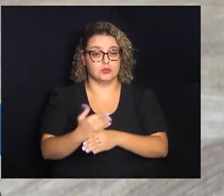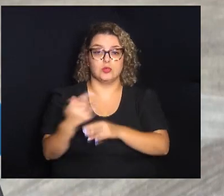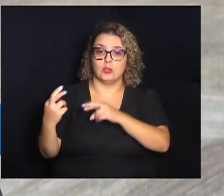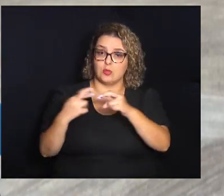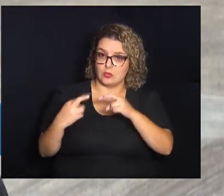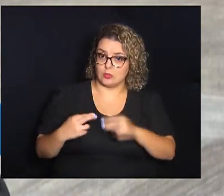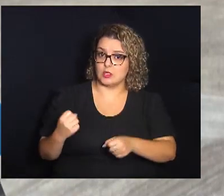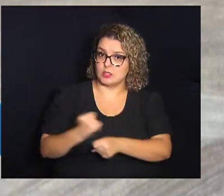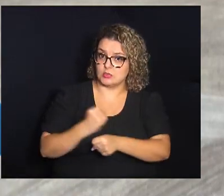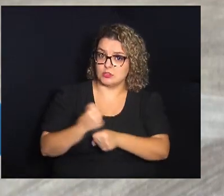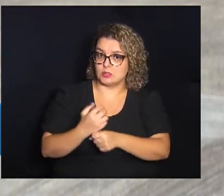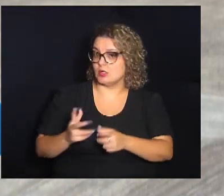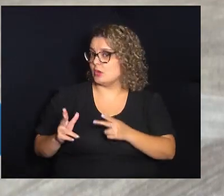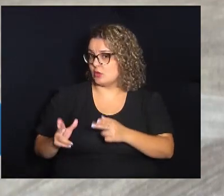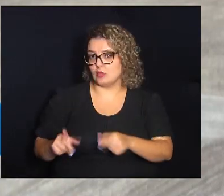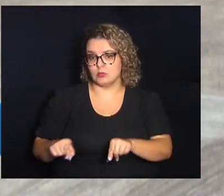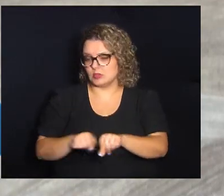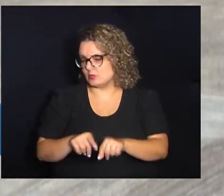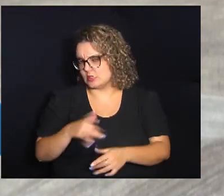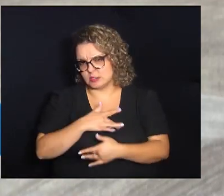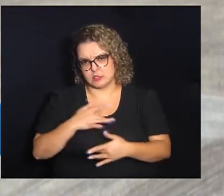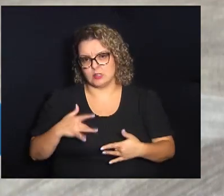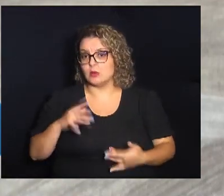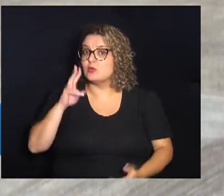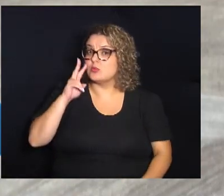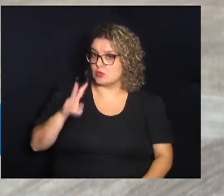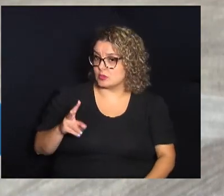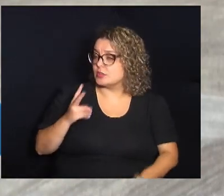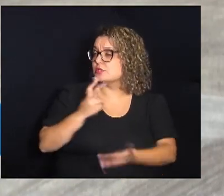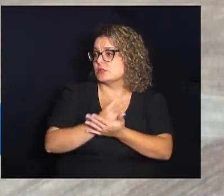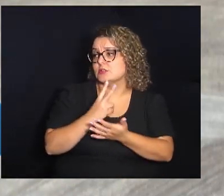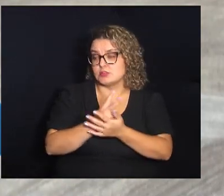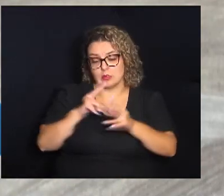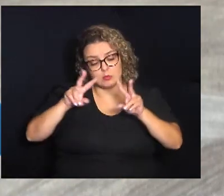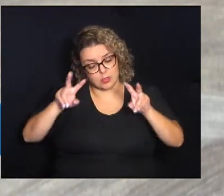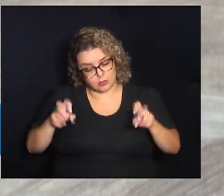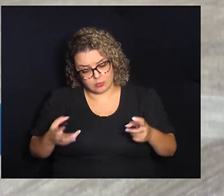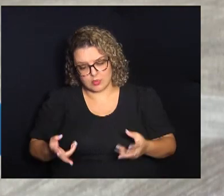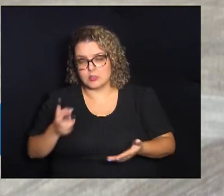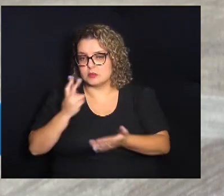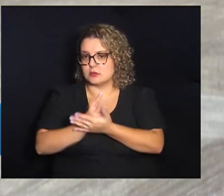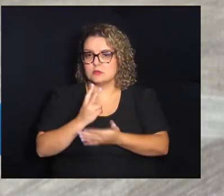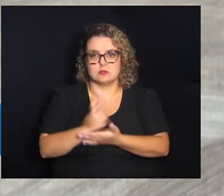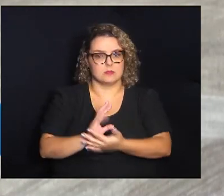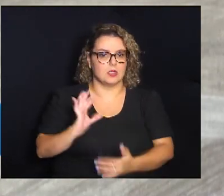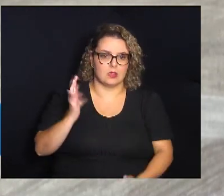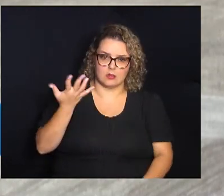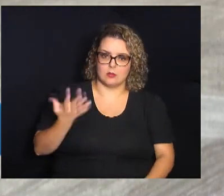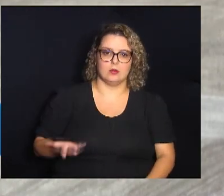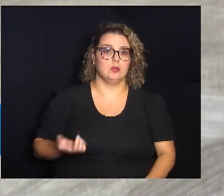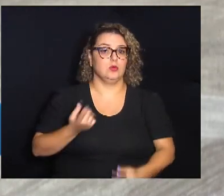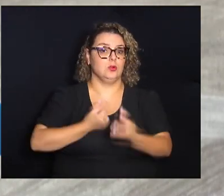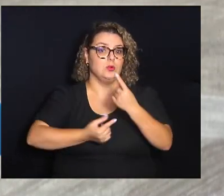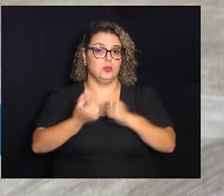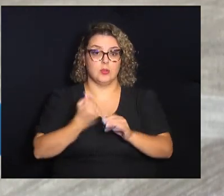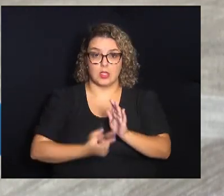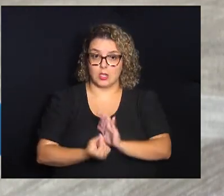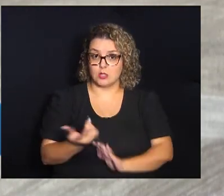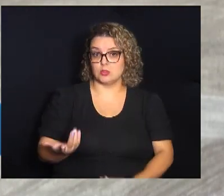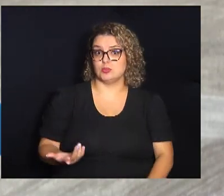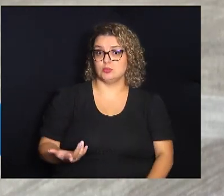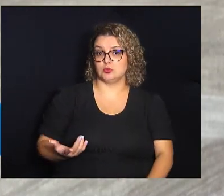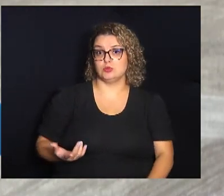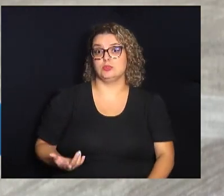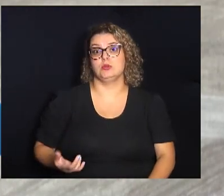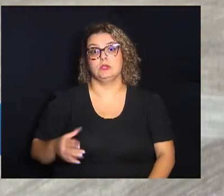essa obra. Assim como a questão da saúde, você viu que é sempre um tema recorrente, o orçamento da cidade de Campinas de